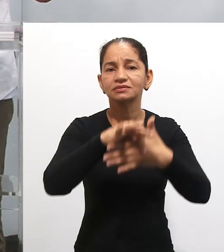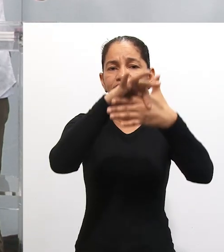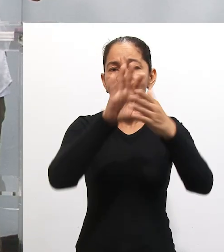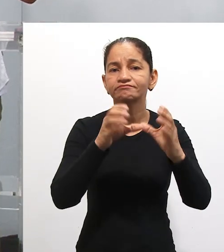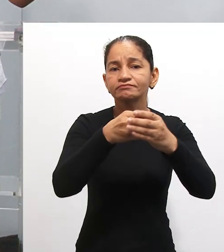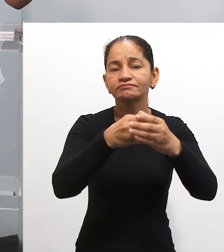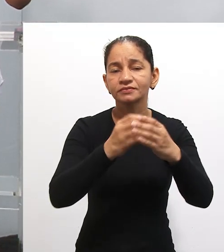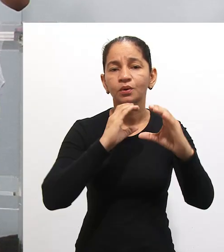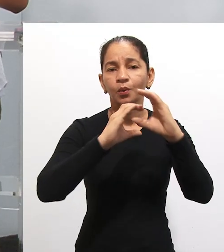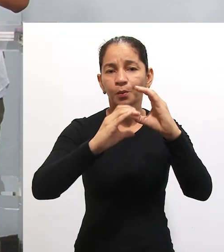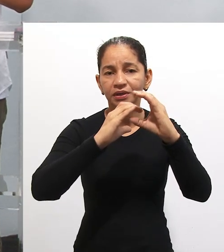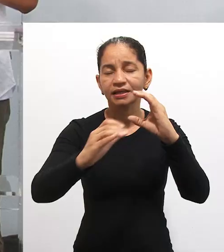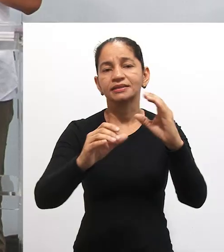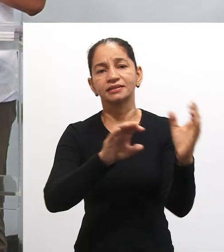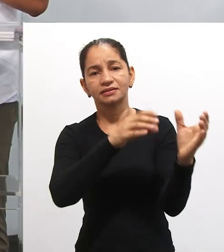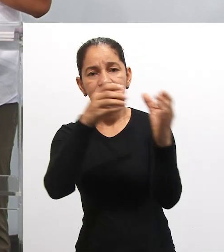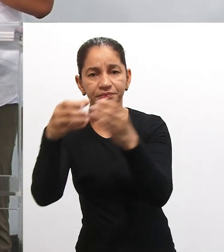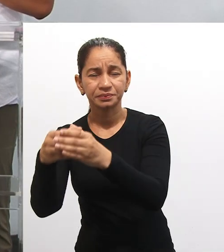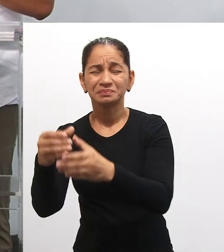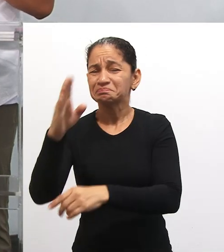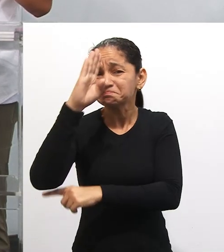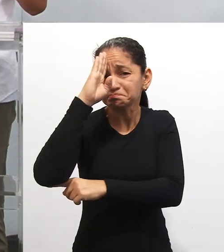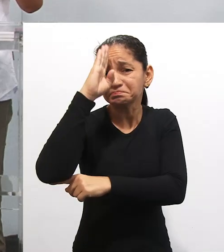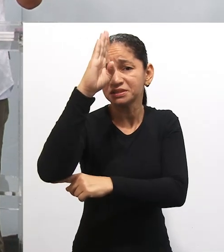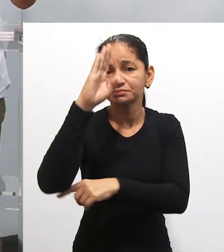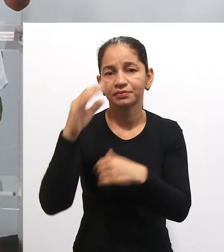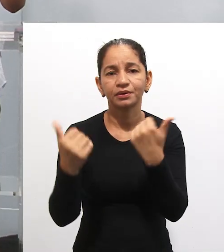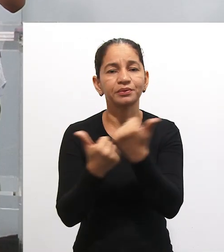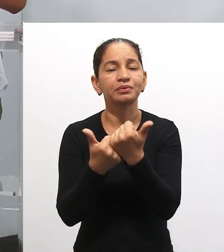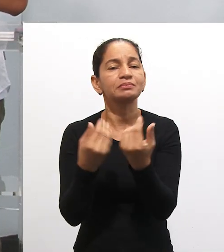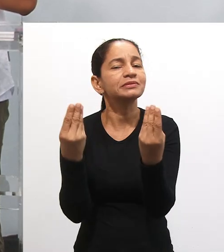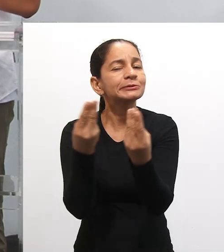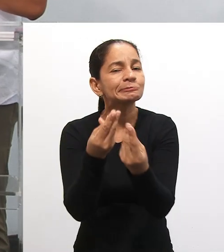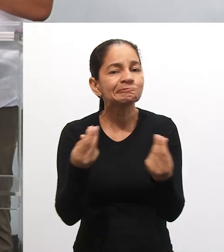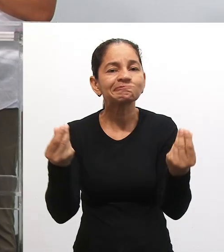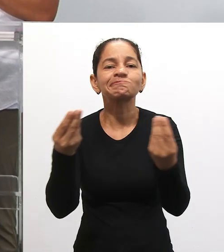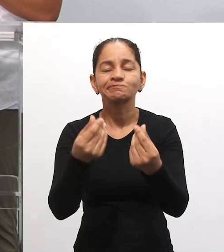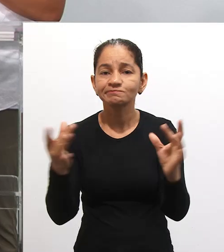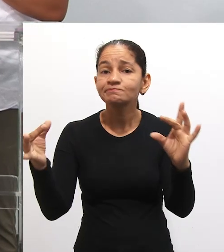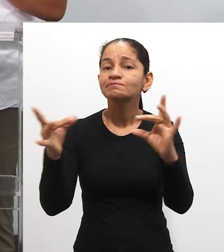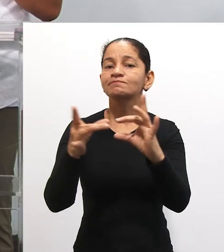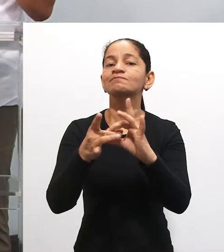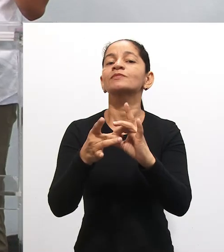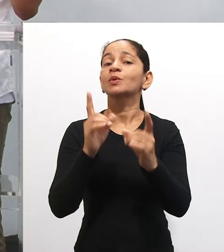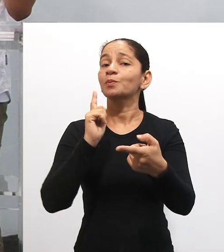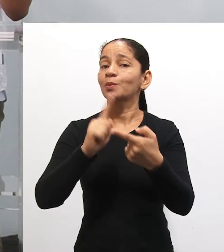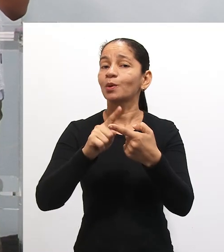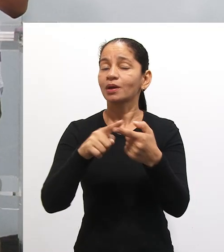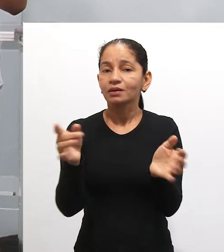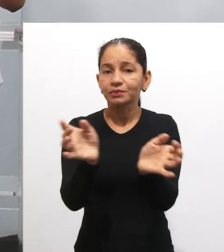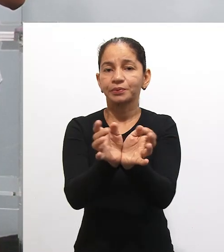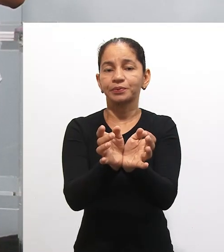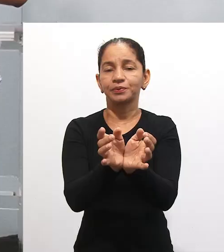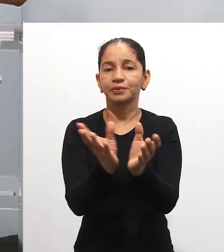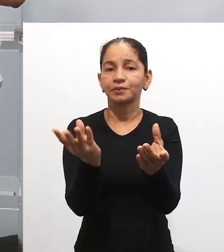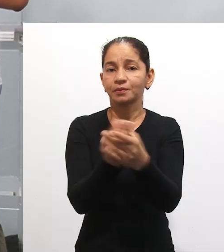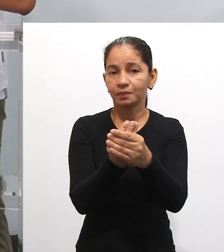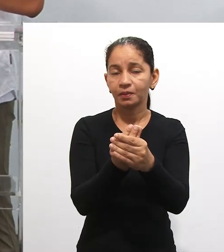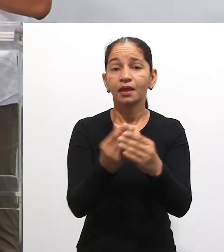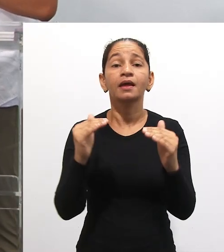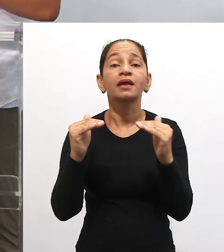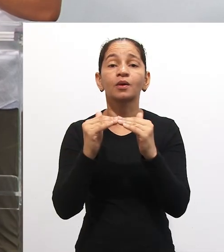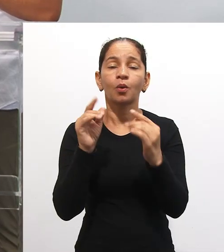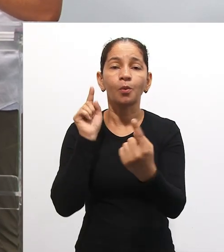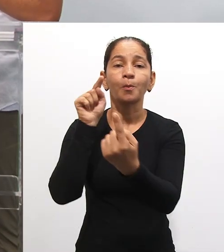liderança comunicativa é essencial e ela é sensível, que una uma equipe em torno dos seus processos em